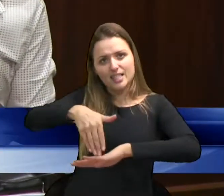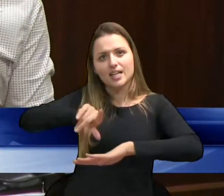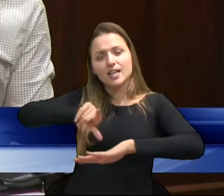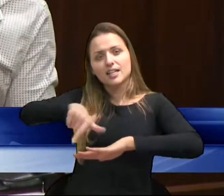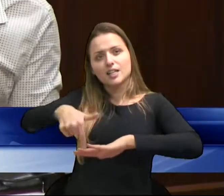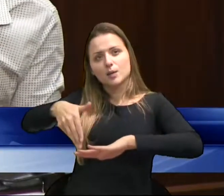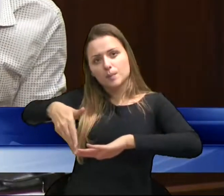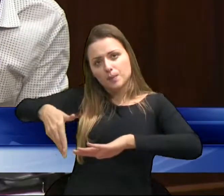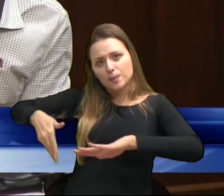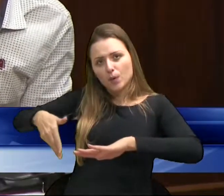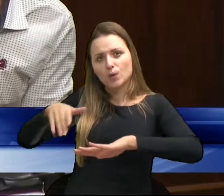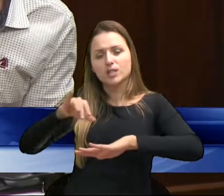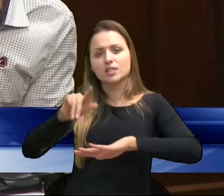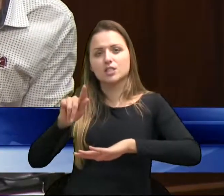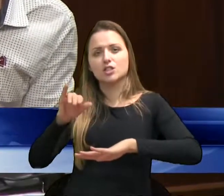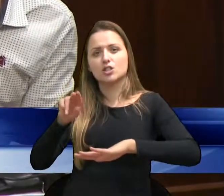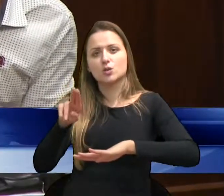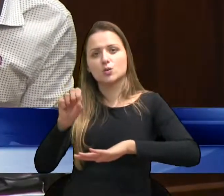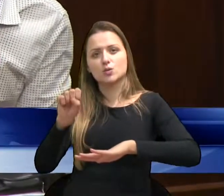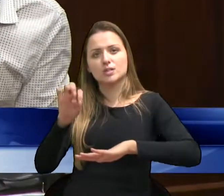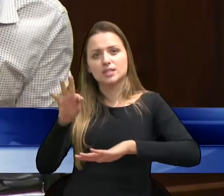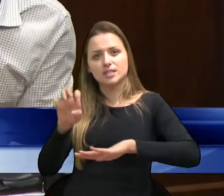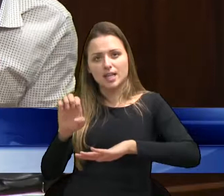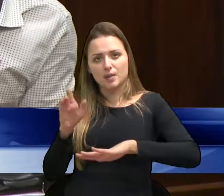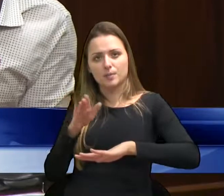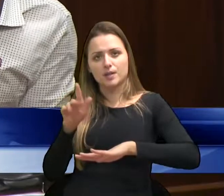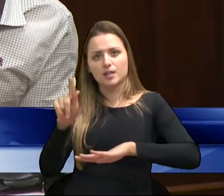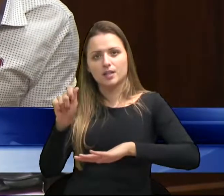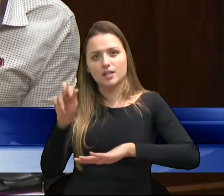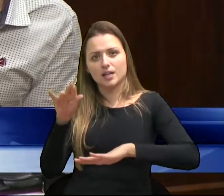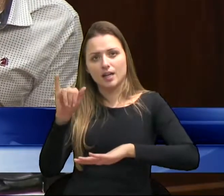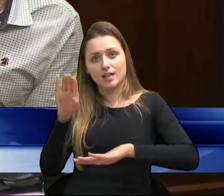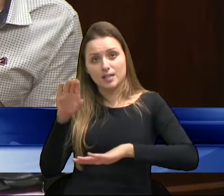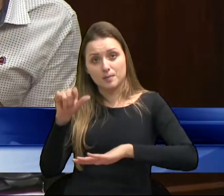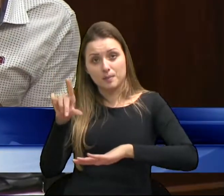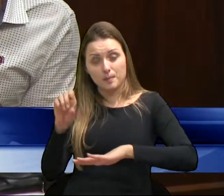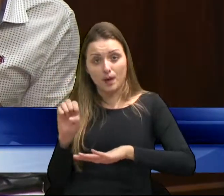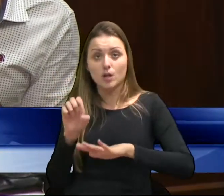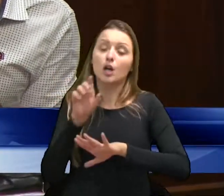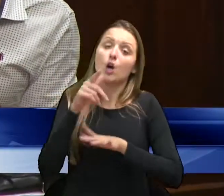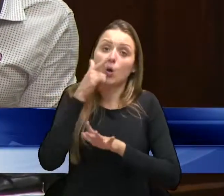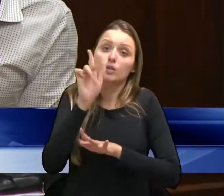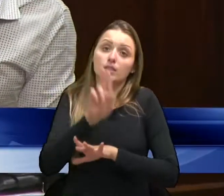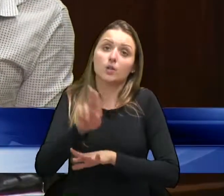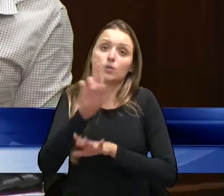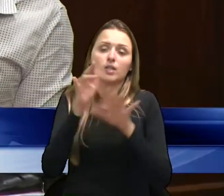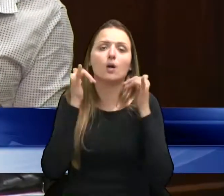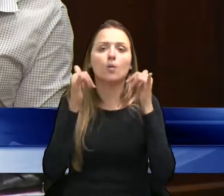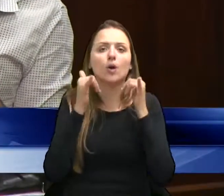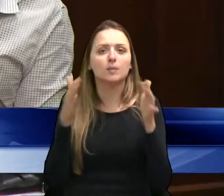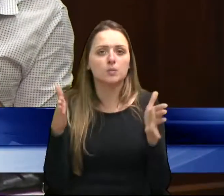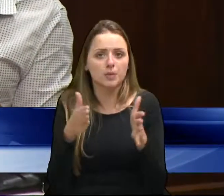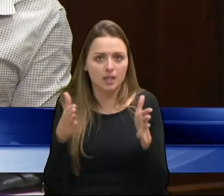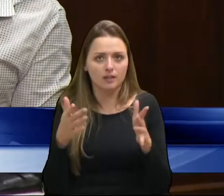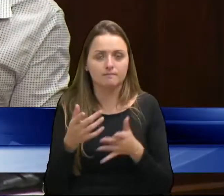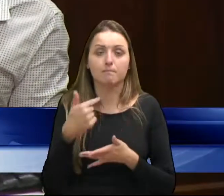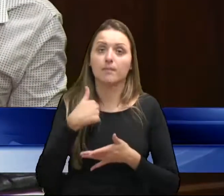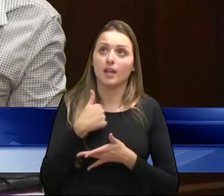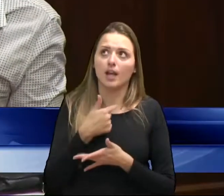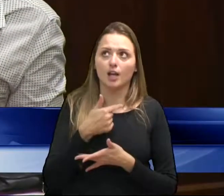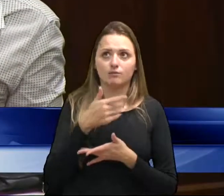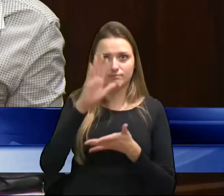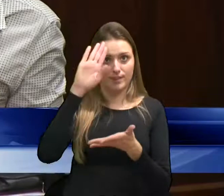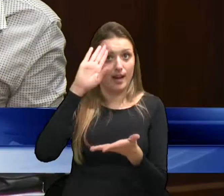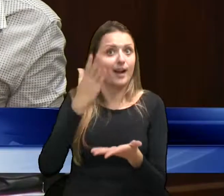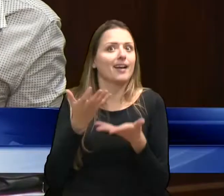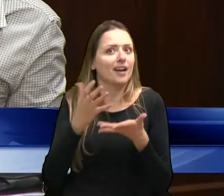via ali pelo José P. Garibaldi, então a população tinha acesso ao táxi lotação. Espero que esse projeto saia agora de